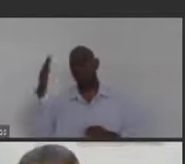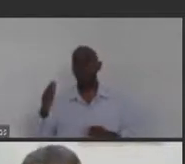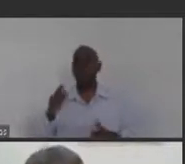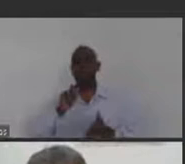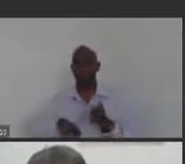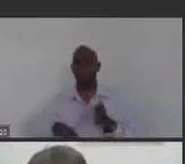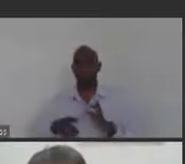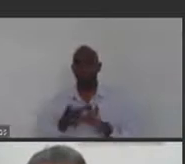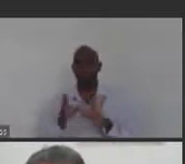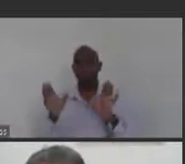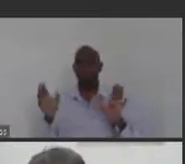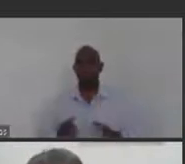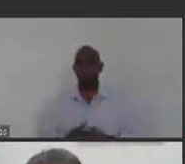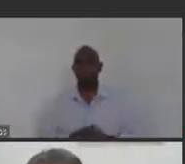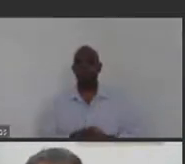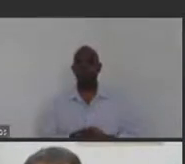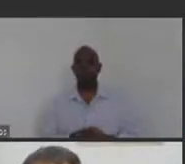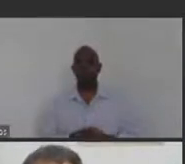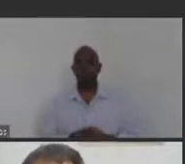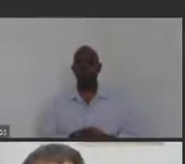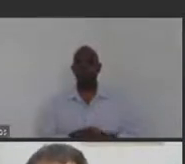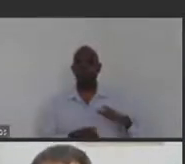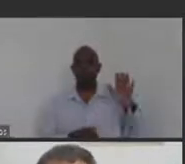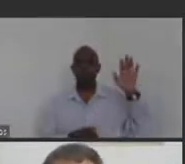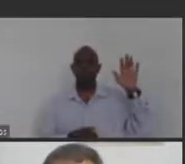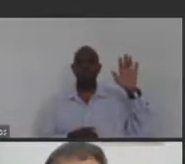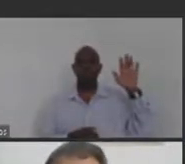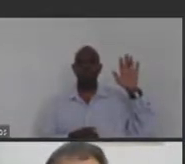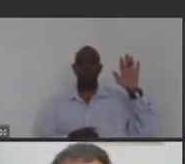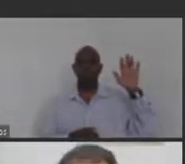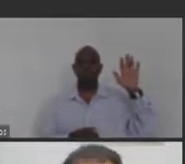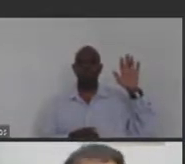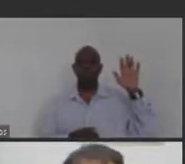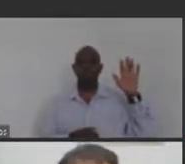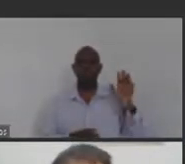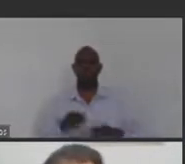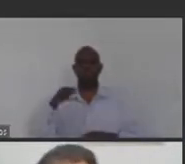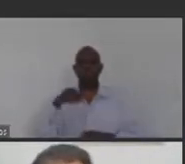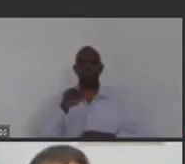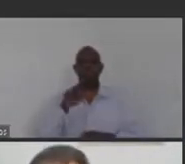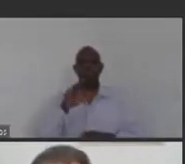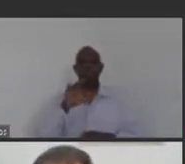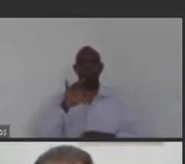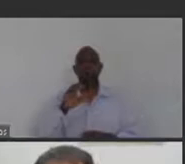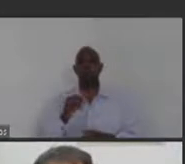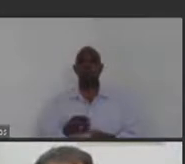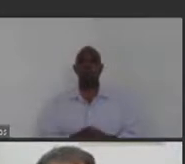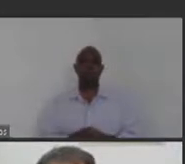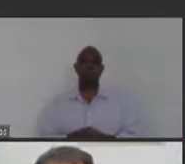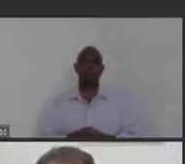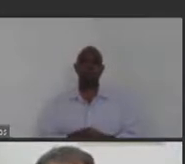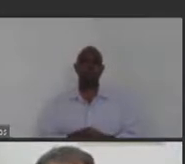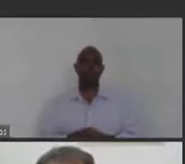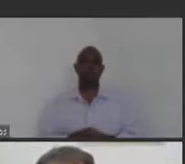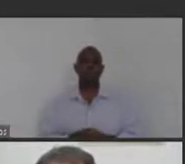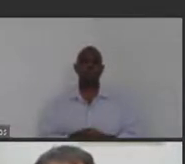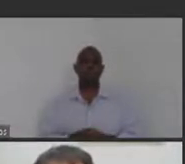também. Obrigado. Jorge, presidente. Questão de ordem do vereador Márcio Brenes. Gostaria de